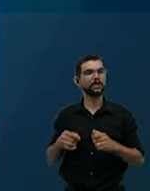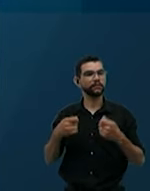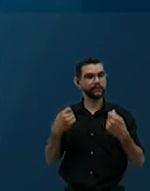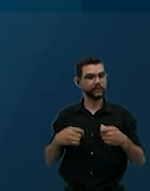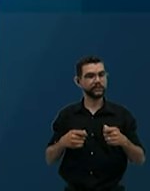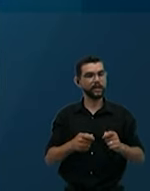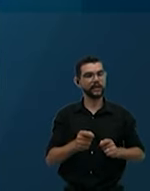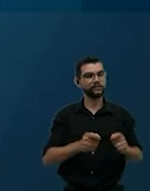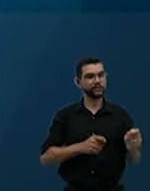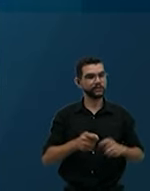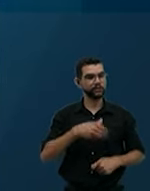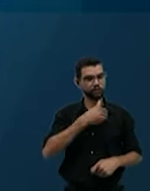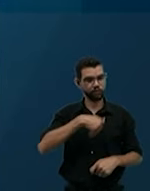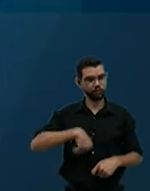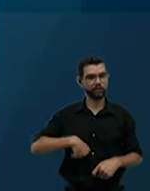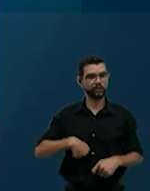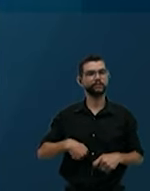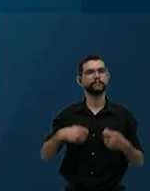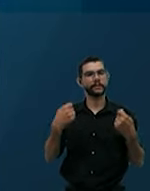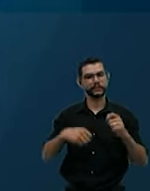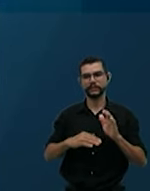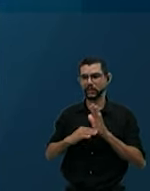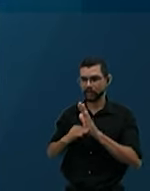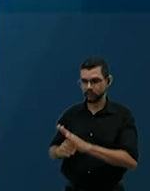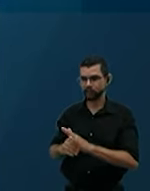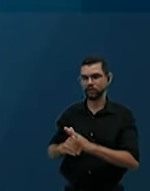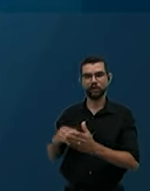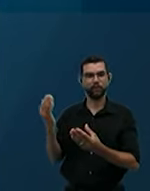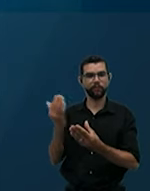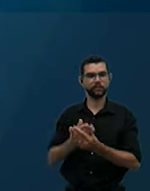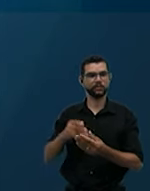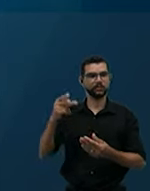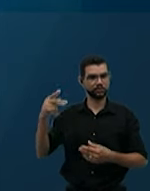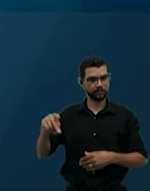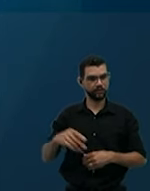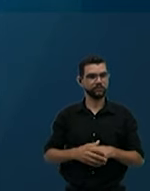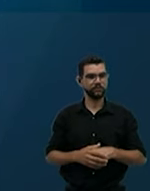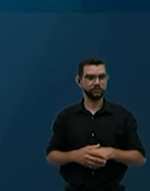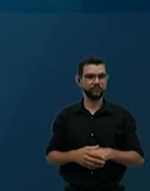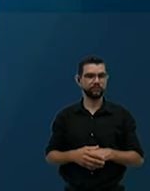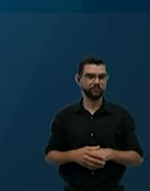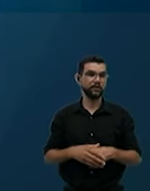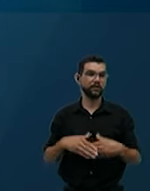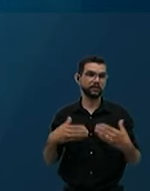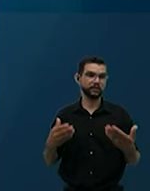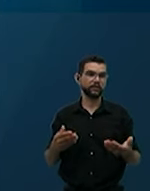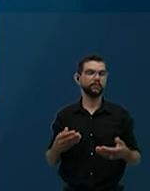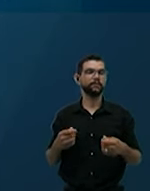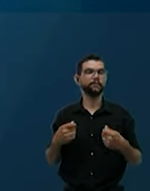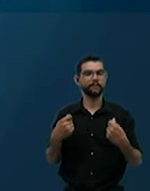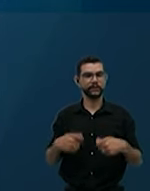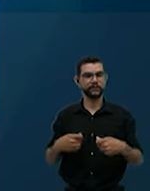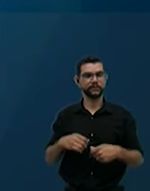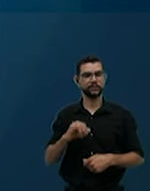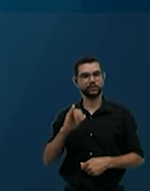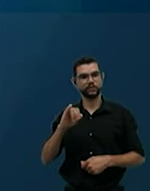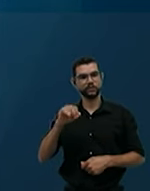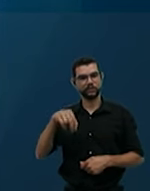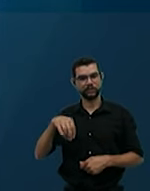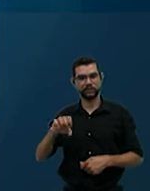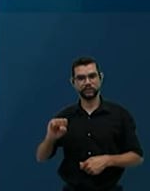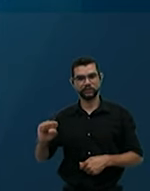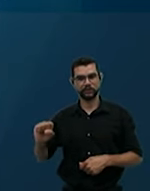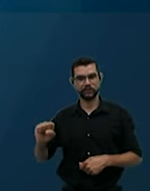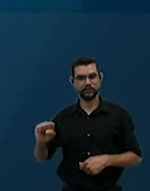processo. E nesses processos previdenciários, há necessidade do INSS, quando ele verifica